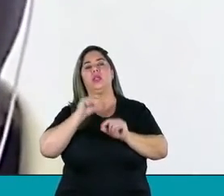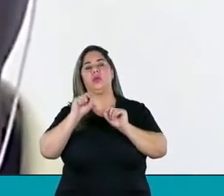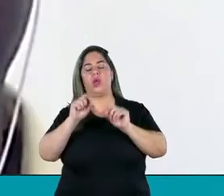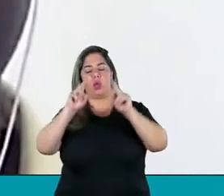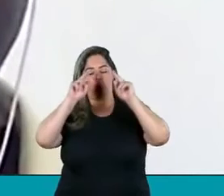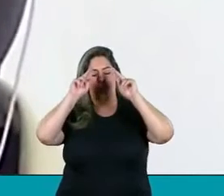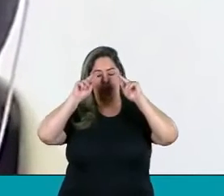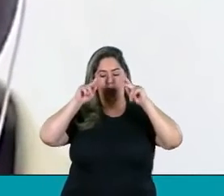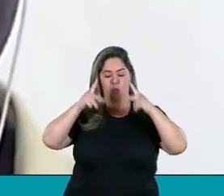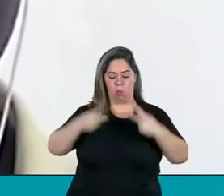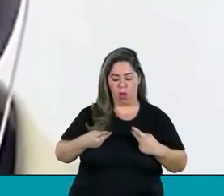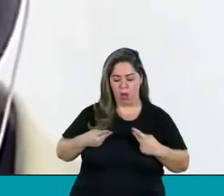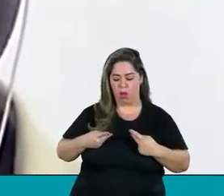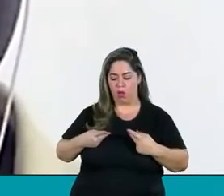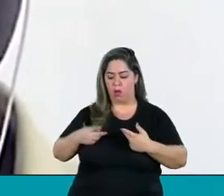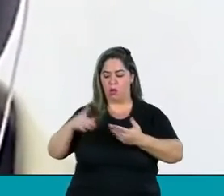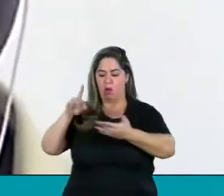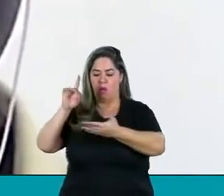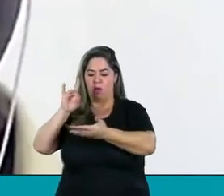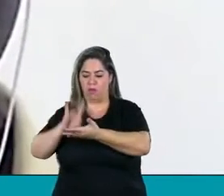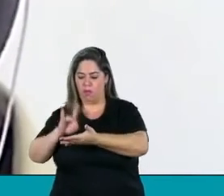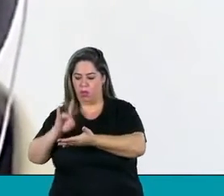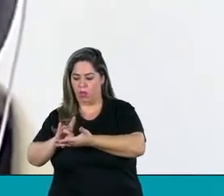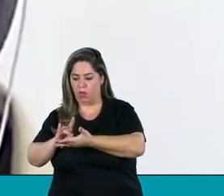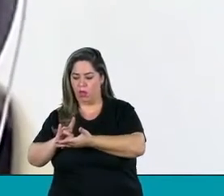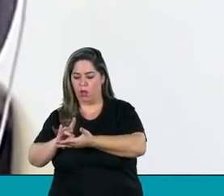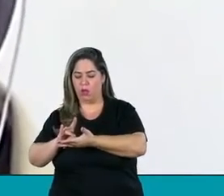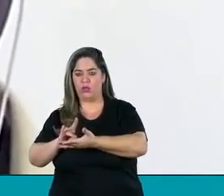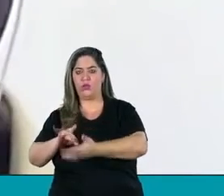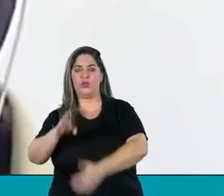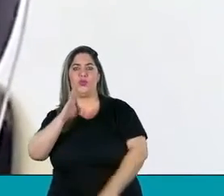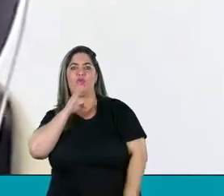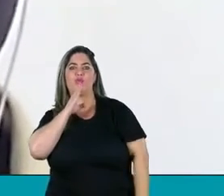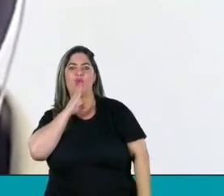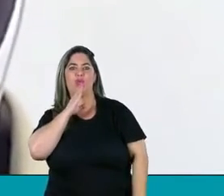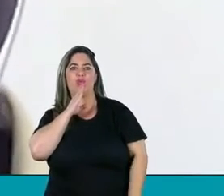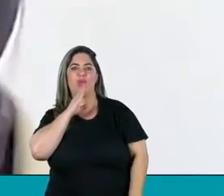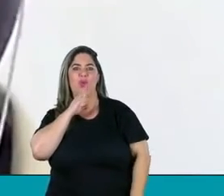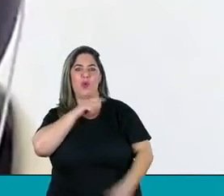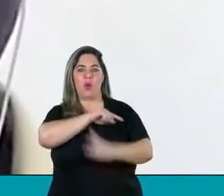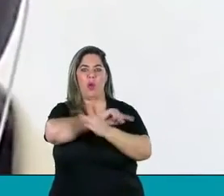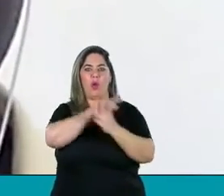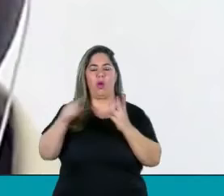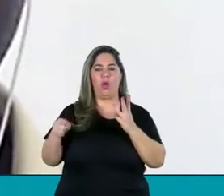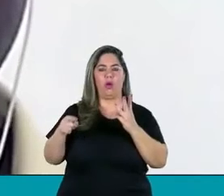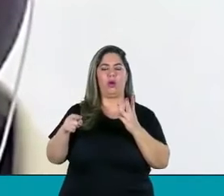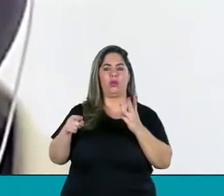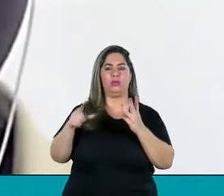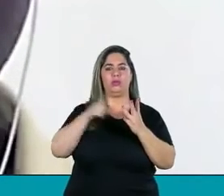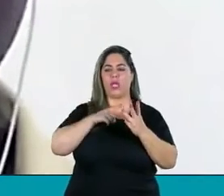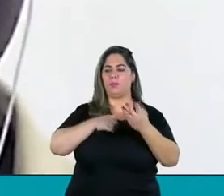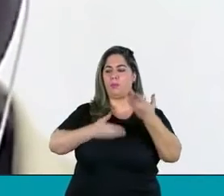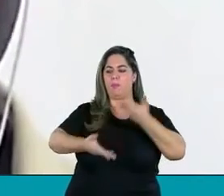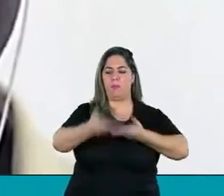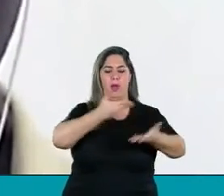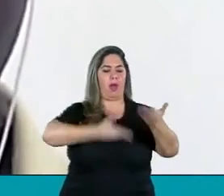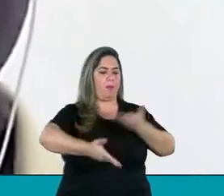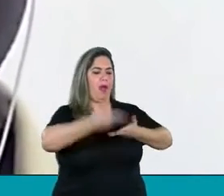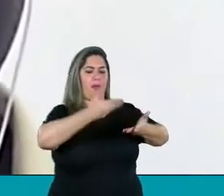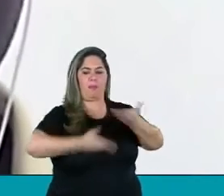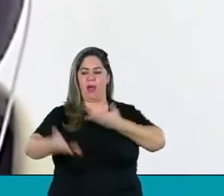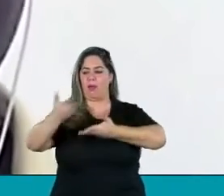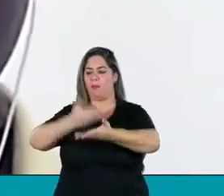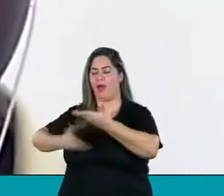homem, realidade e conhecimento, o que significa dizer que o real se constitui pela dinâmica do auto-eco, da